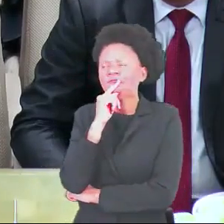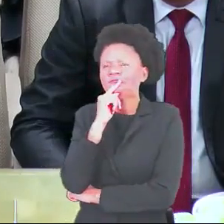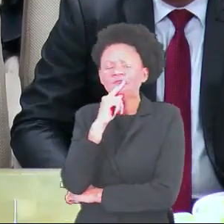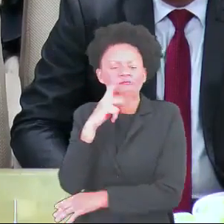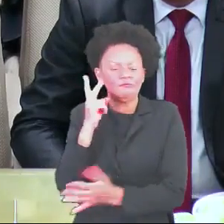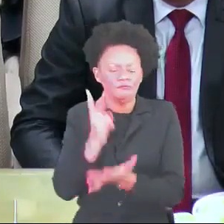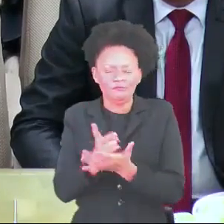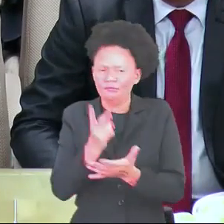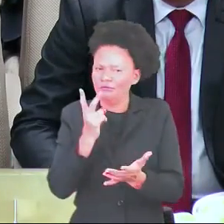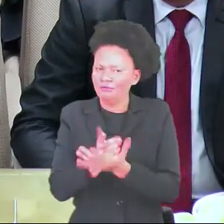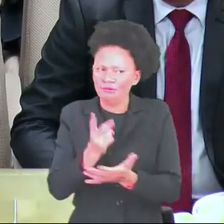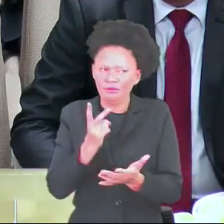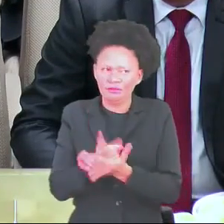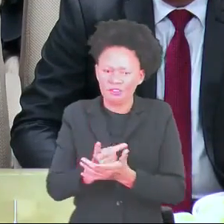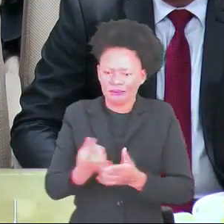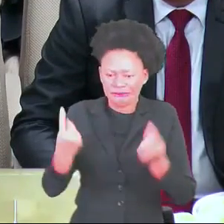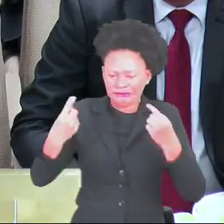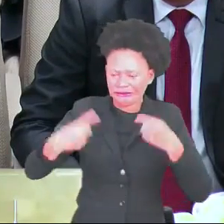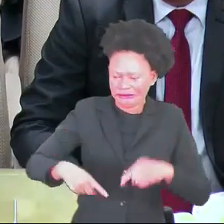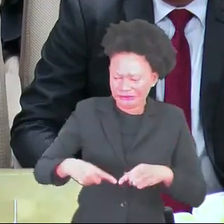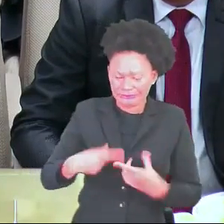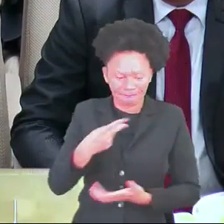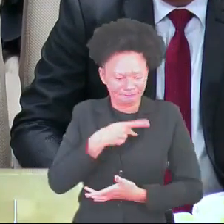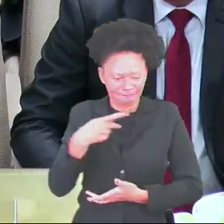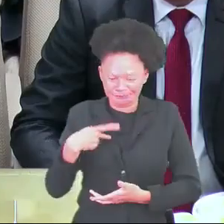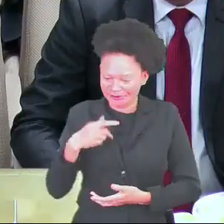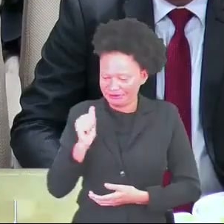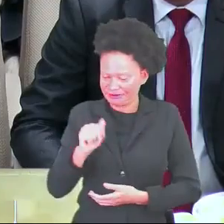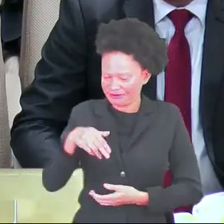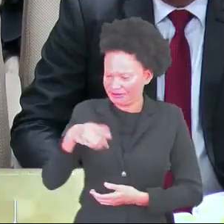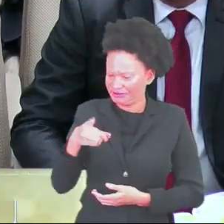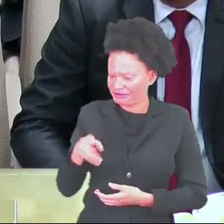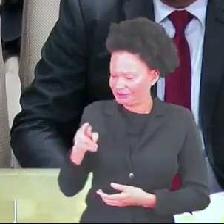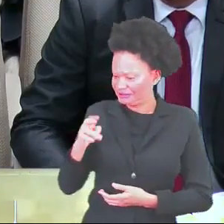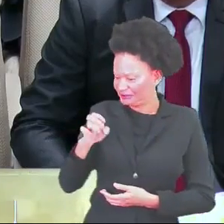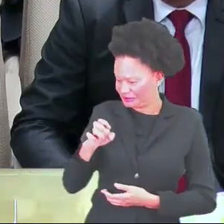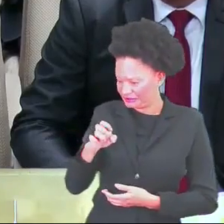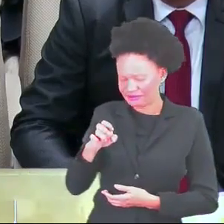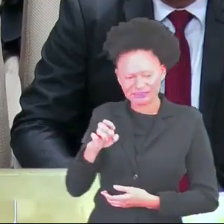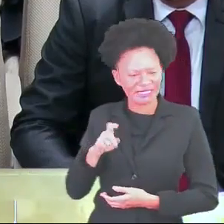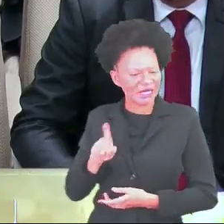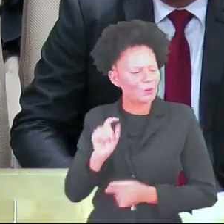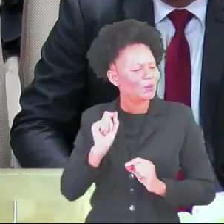Sempre eu falo comigo quando eu estou em desafios, embates: pastor André, André Júnior, o que é fé?